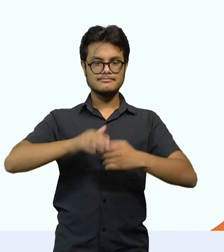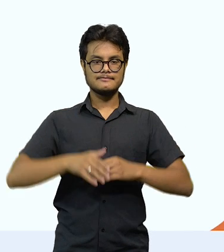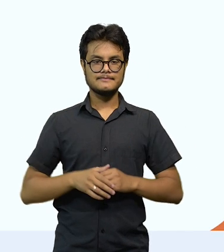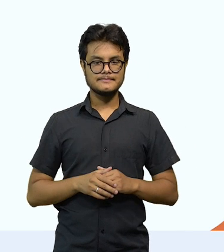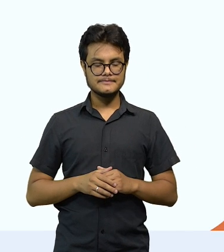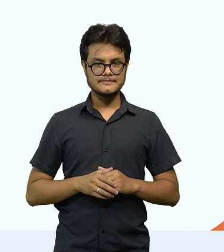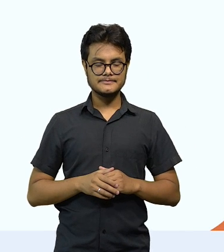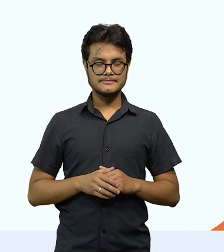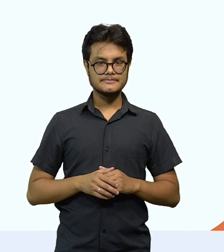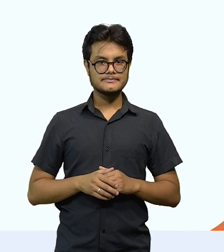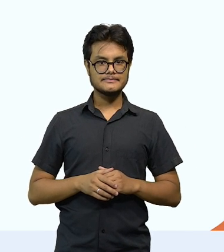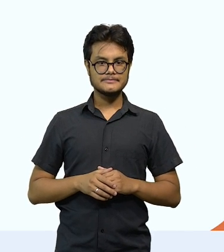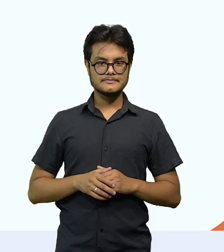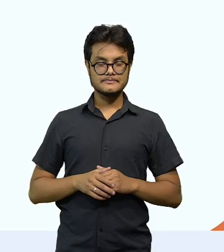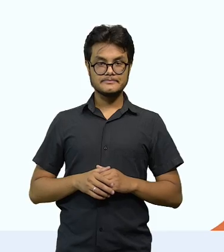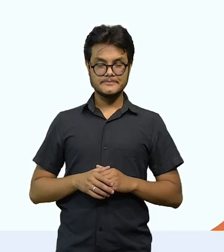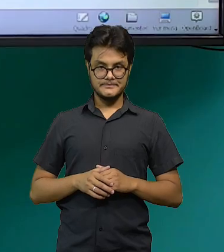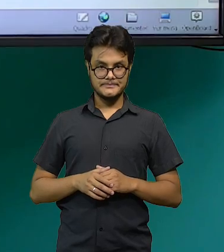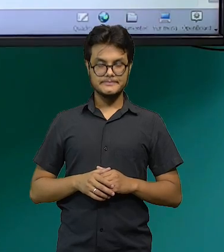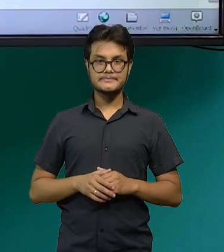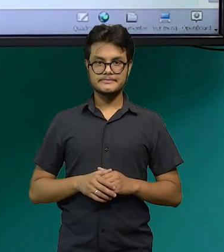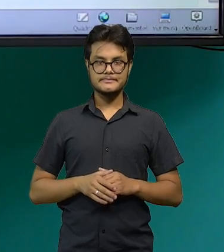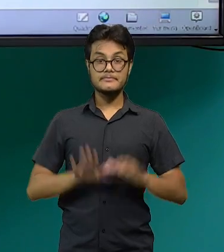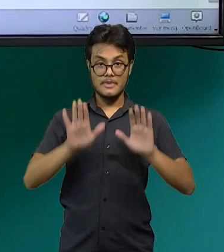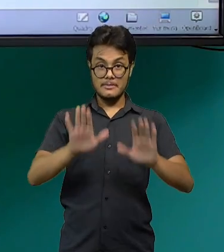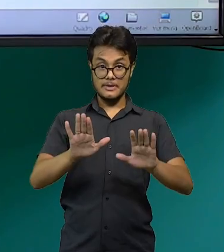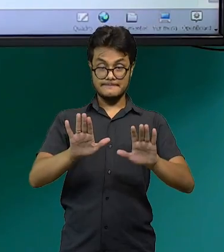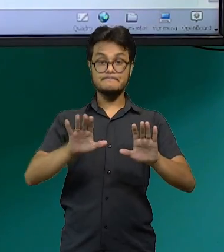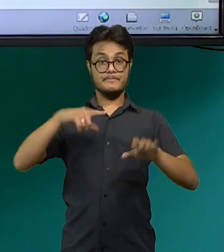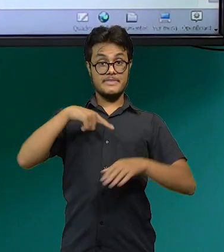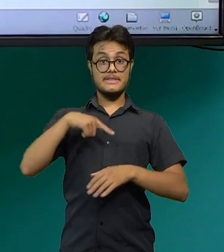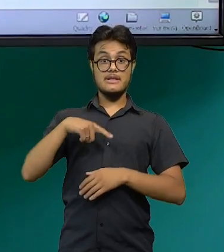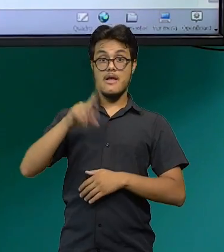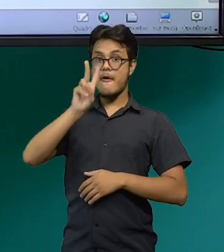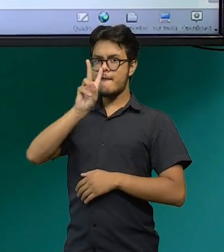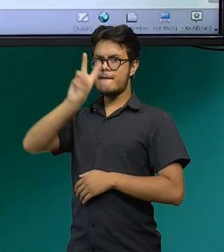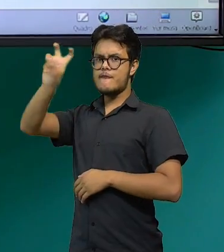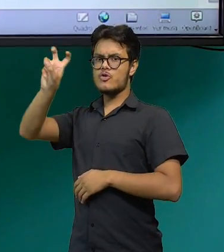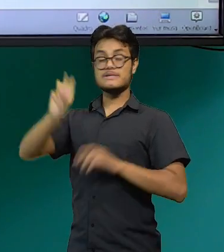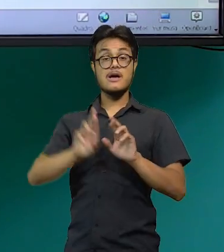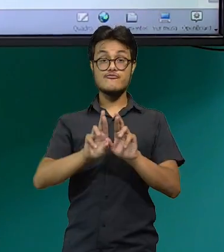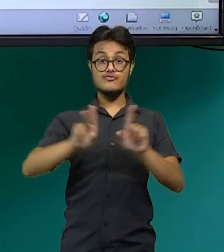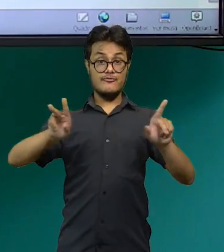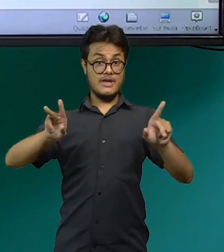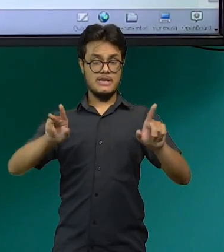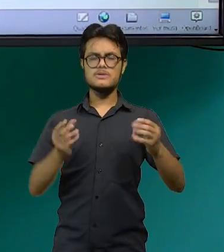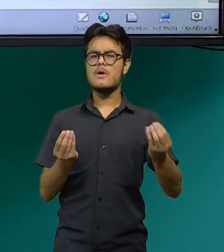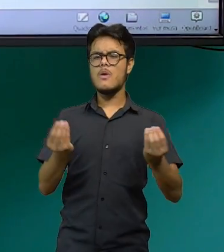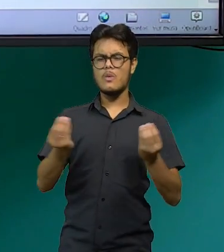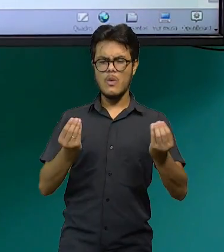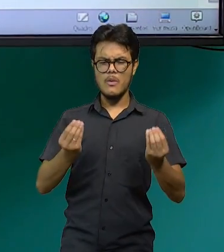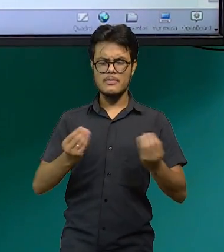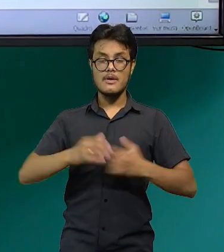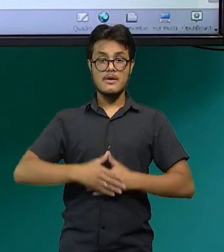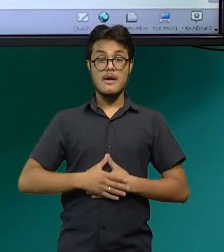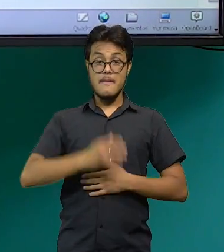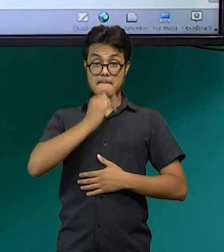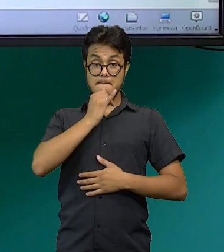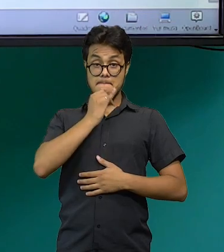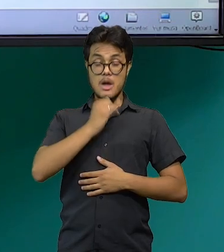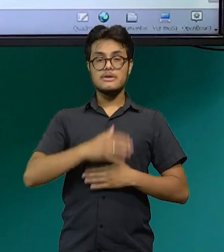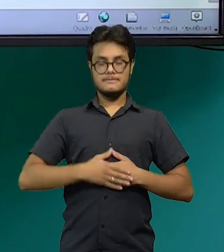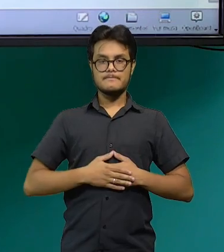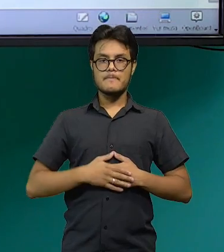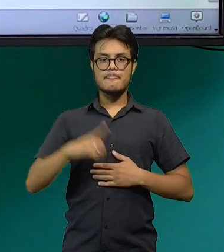chamada diferença de potencial, e a diferença de potencial faz com que as cargas elétricas elas